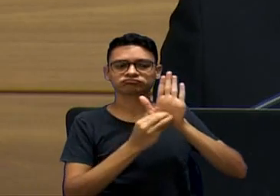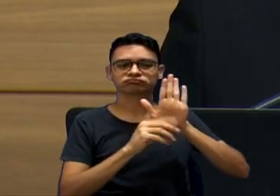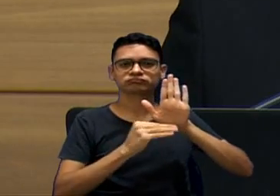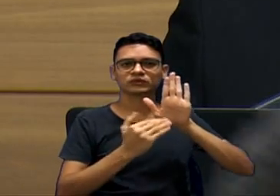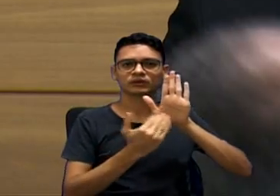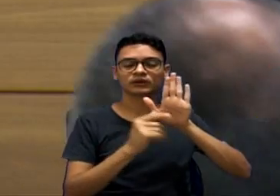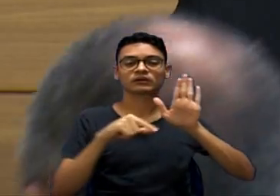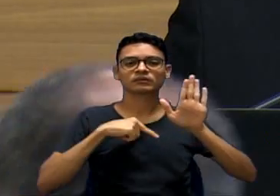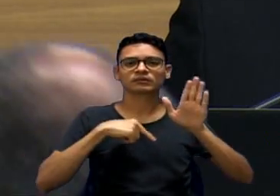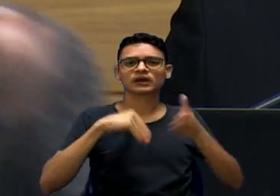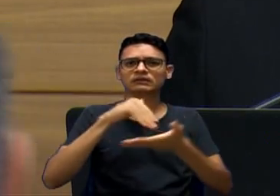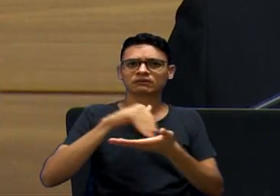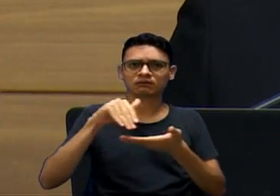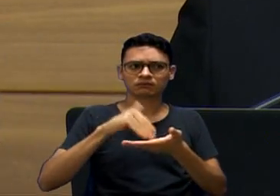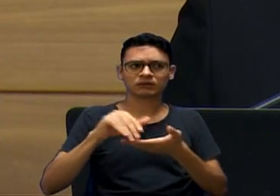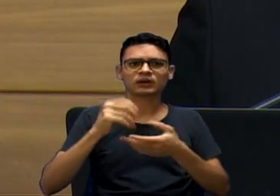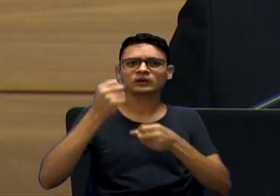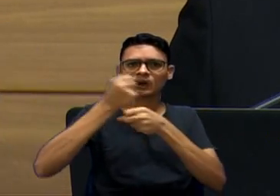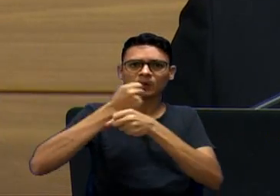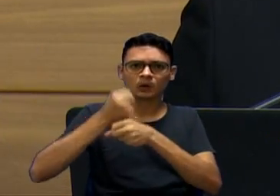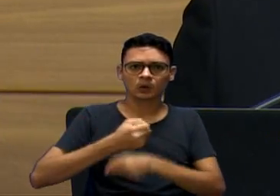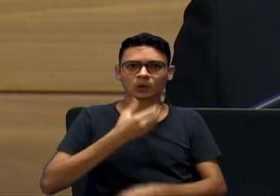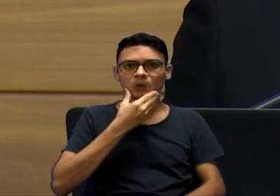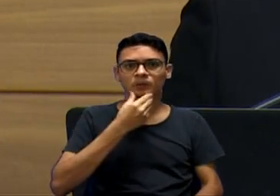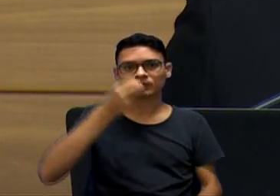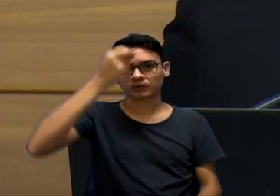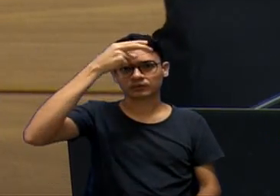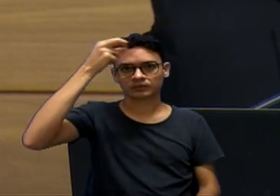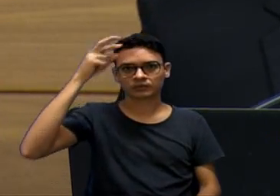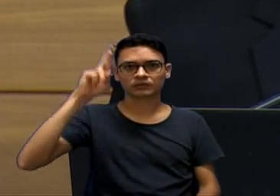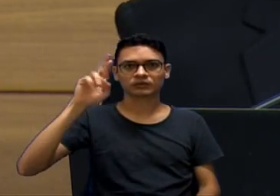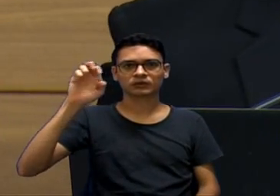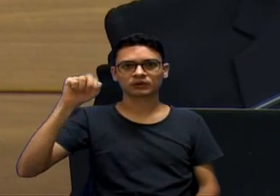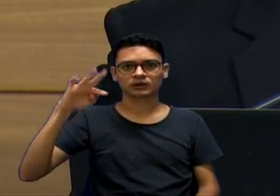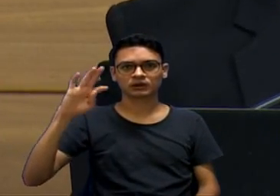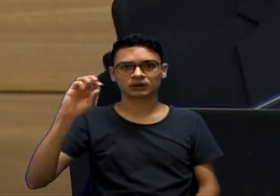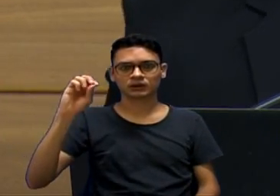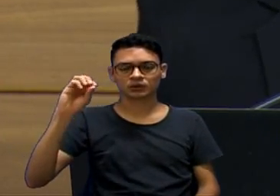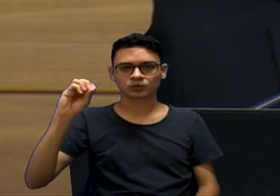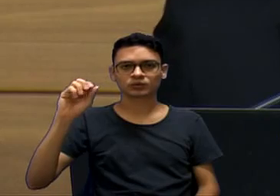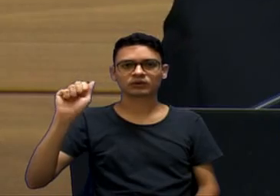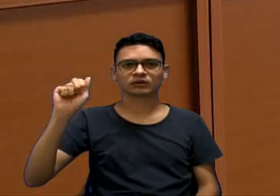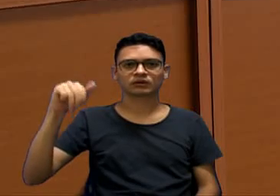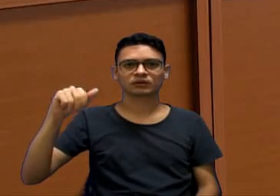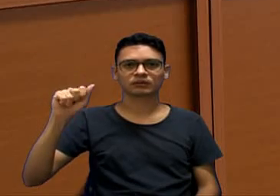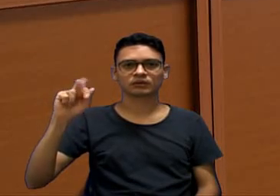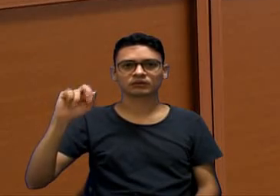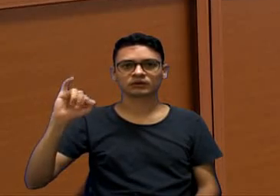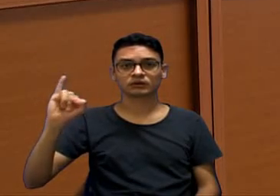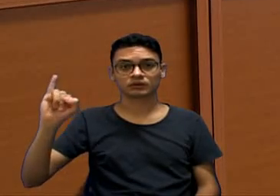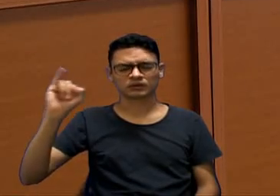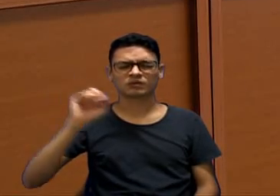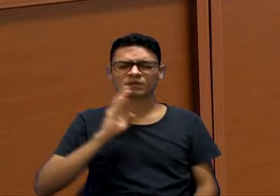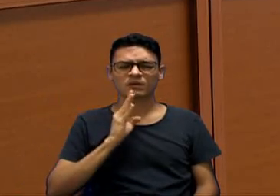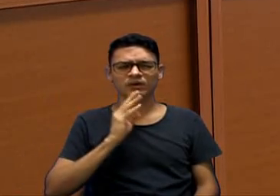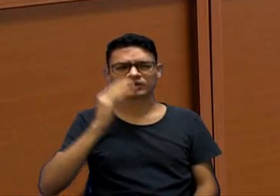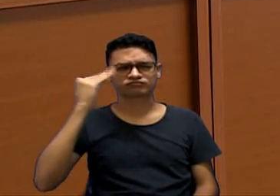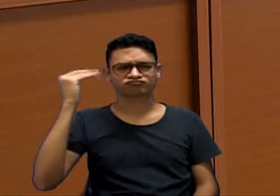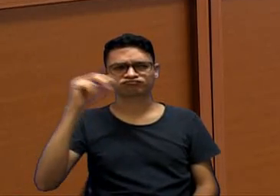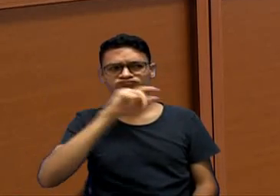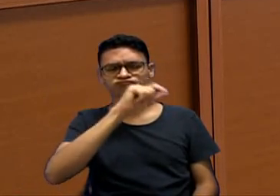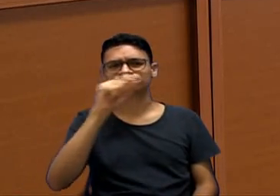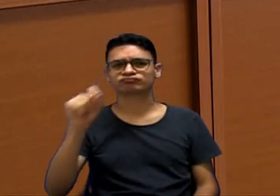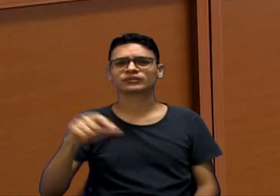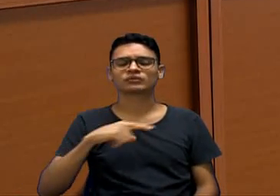já foi secretário de obras do Renato Amari também, um homem, o Cláudio Robles. Acho que o pessoal conhece muito bem ele. E também